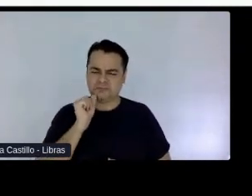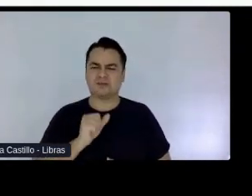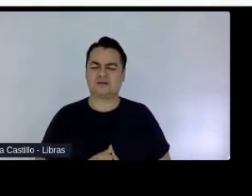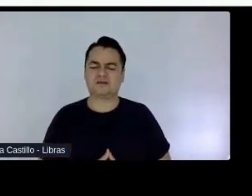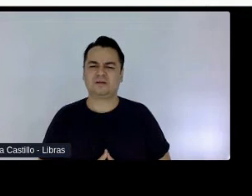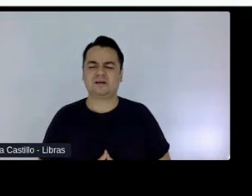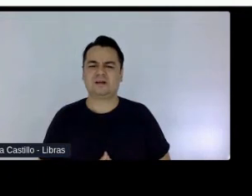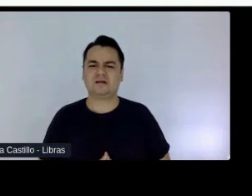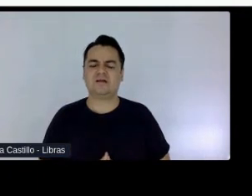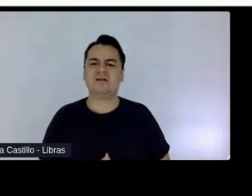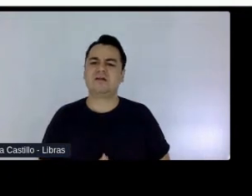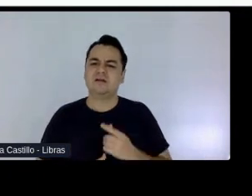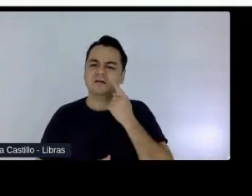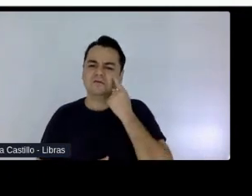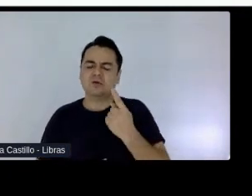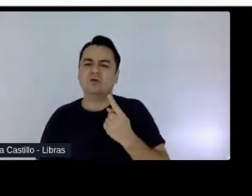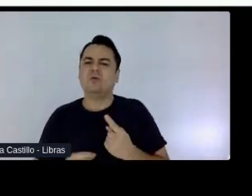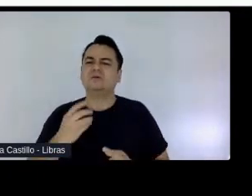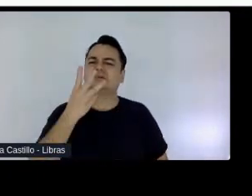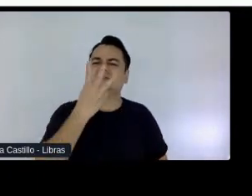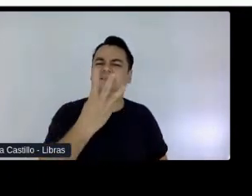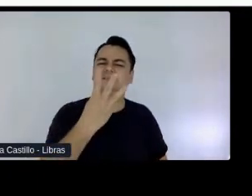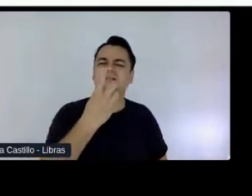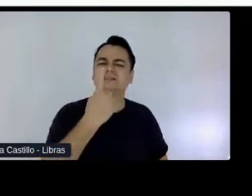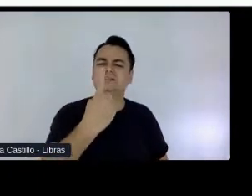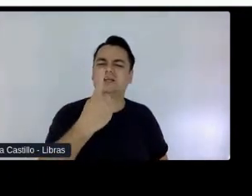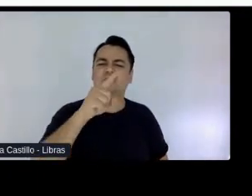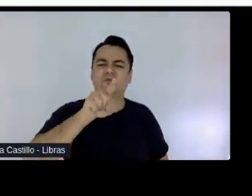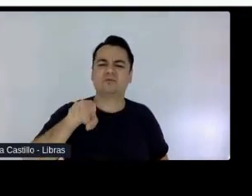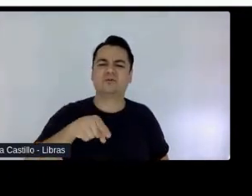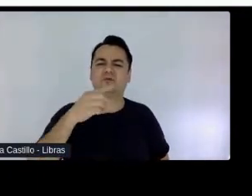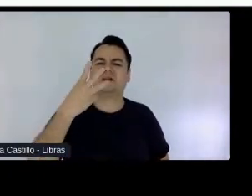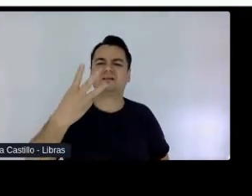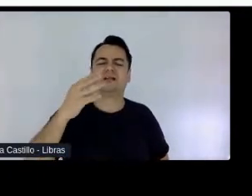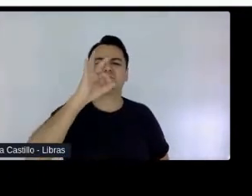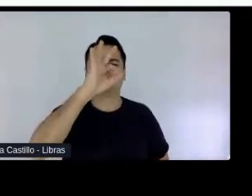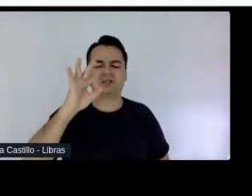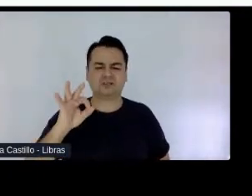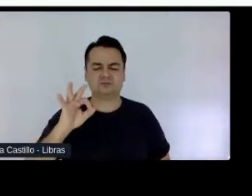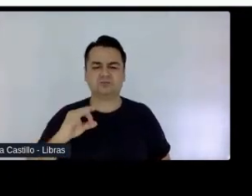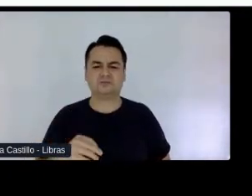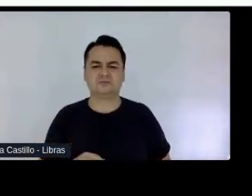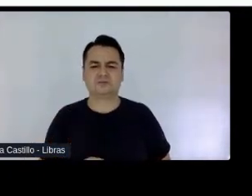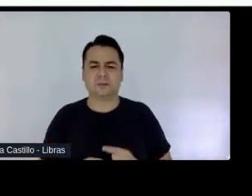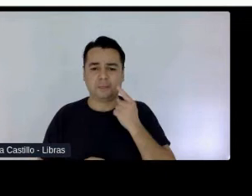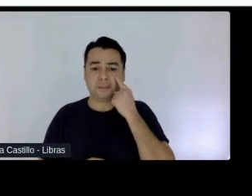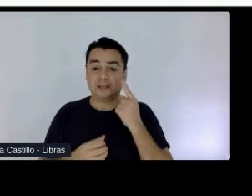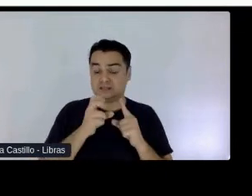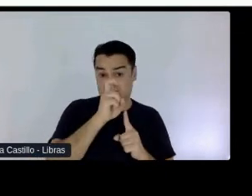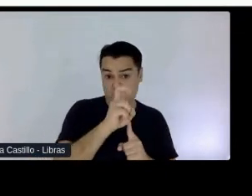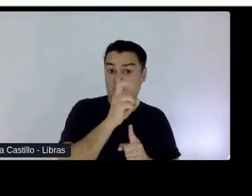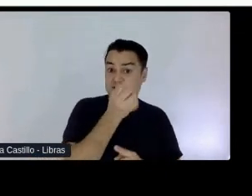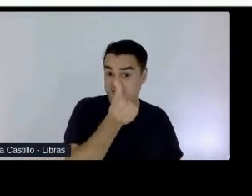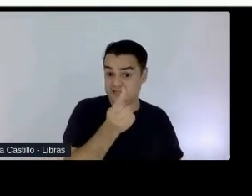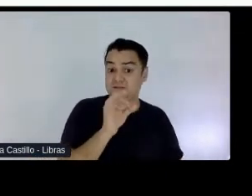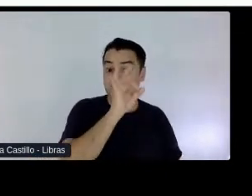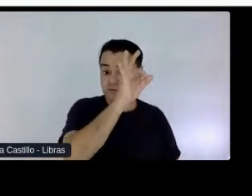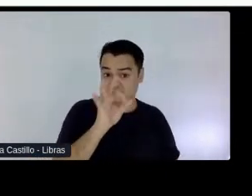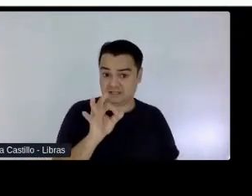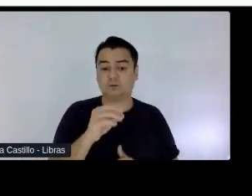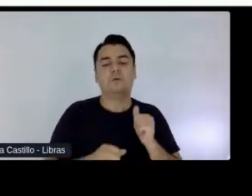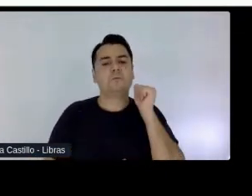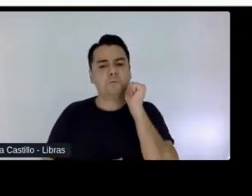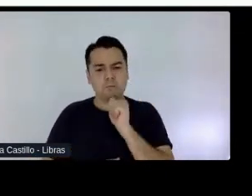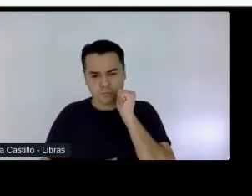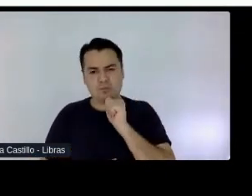olhando aqui uma distribuição bem diferente, né? Então, a gente tem 56% das mulheres que compõem aquela